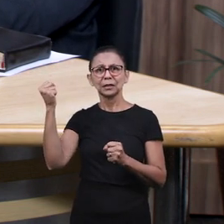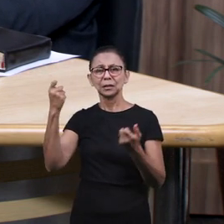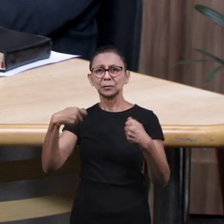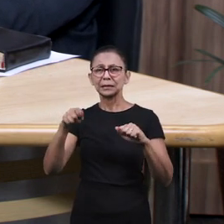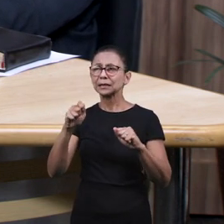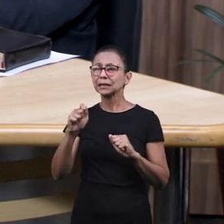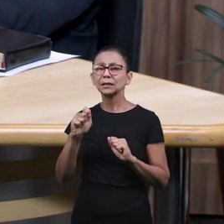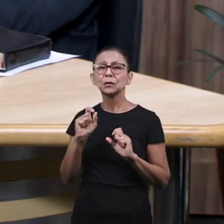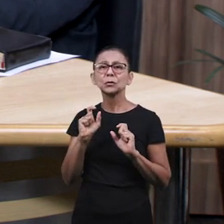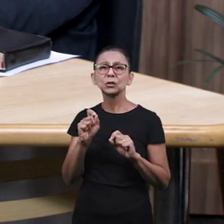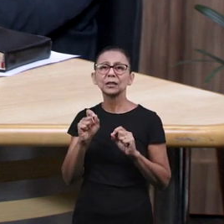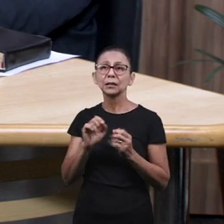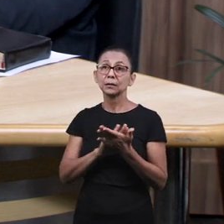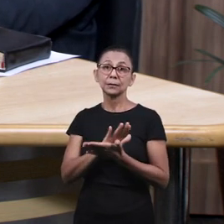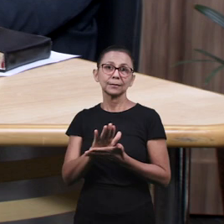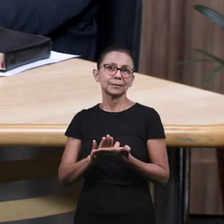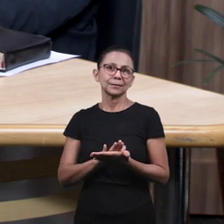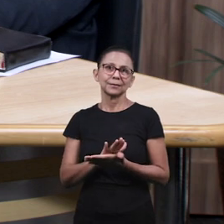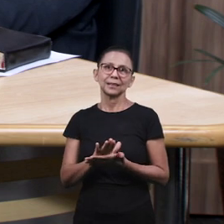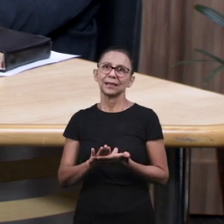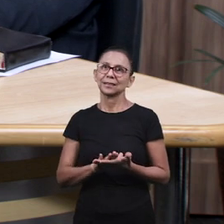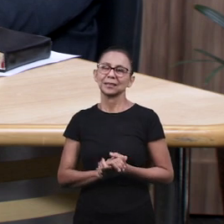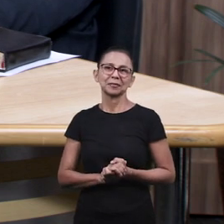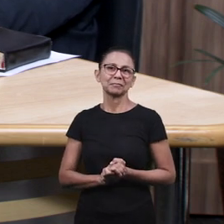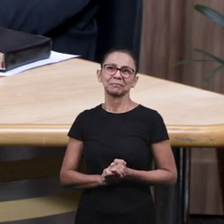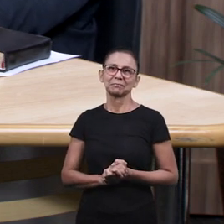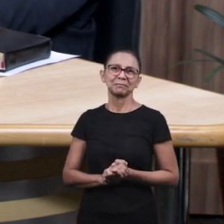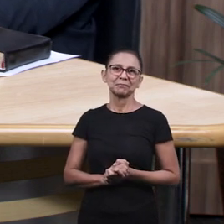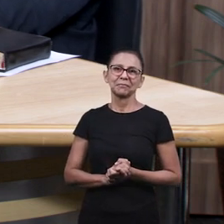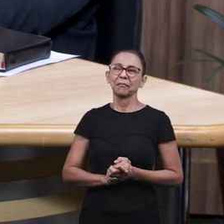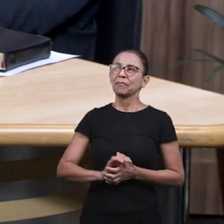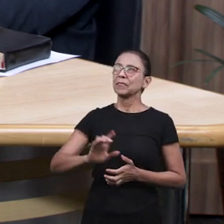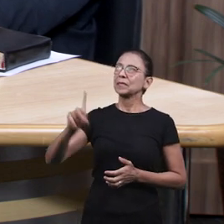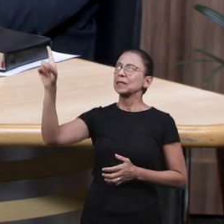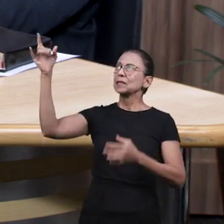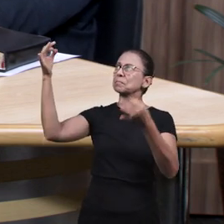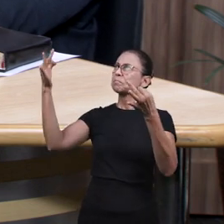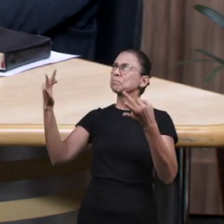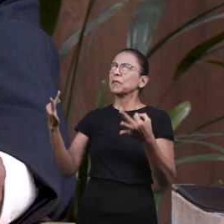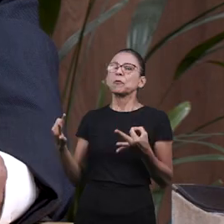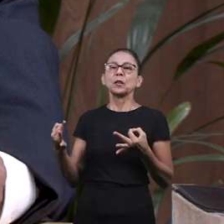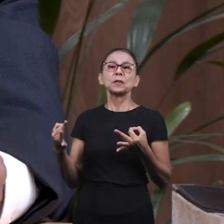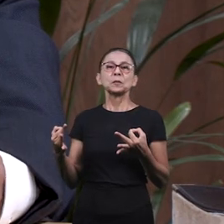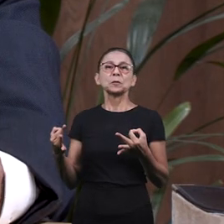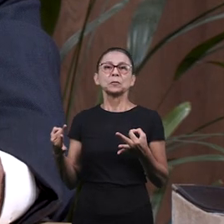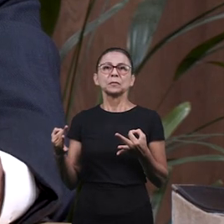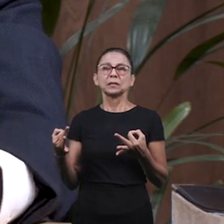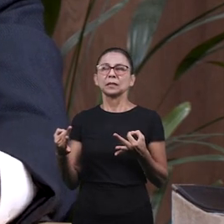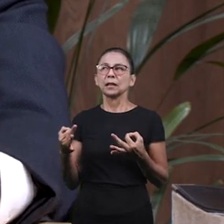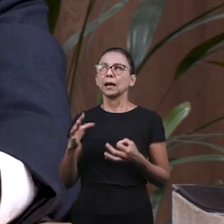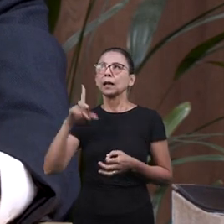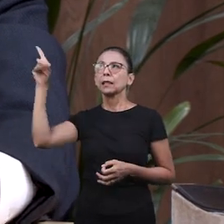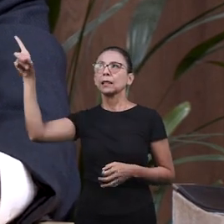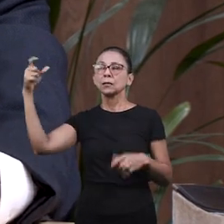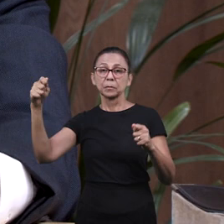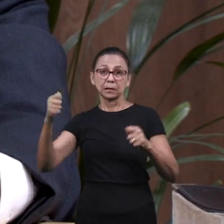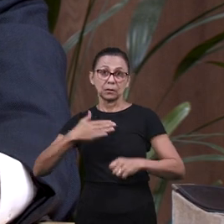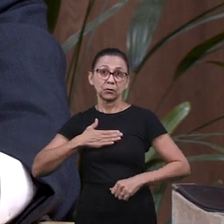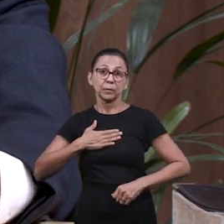Tudo que é feito é em favor do homem. Deus é um ser completo em si mesmo. Então Deus precisa de quê? Deus precisa de